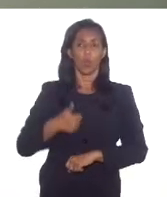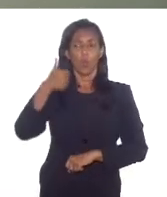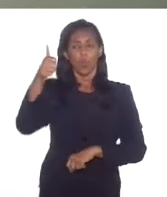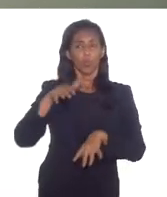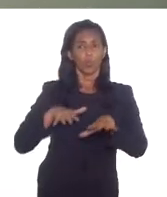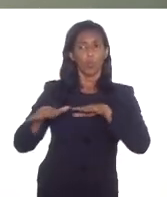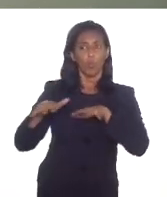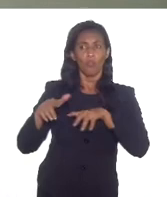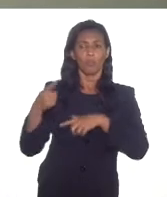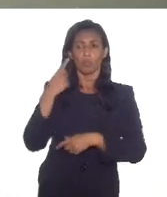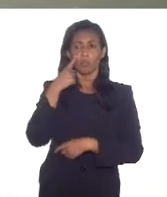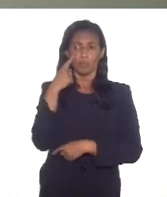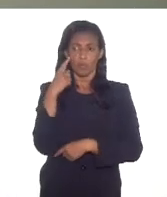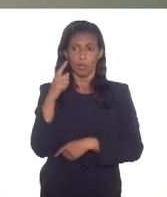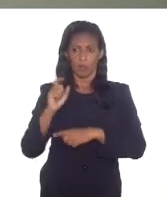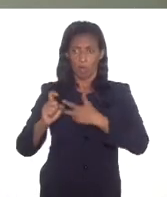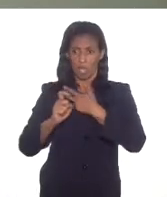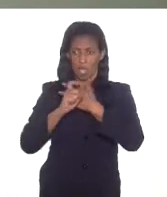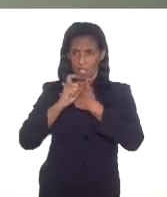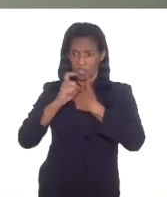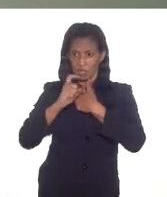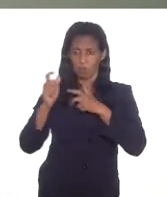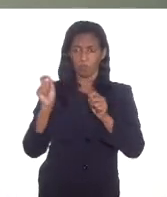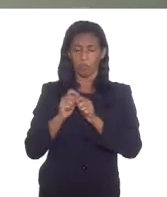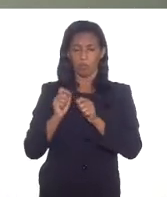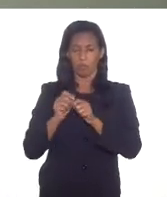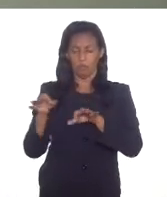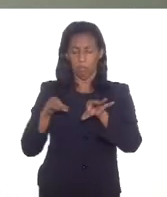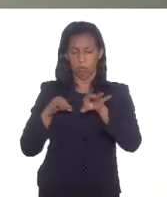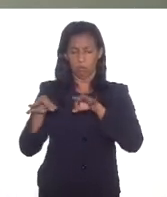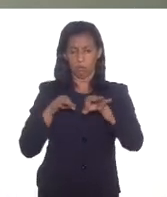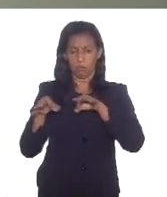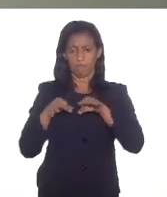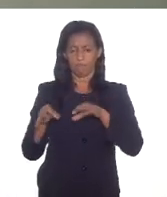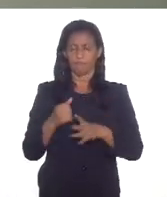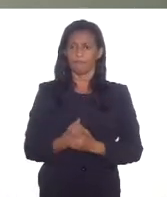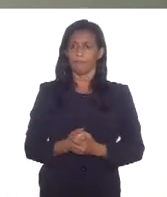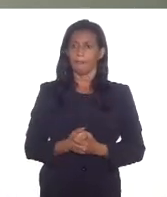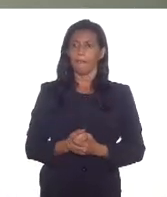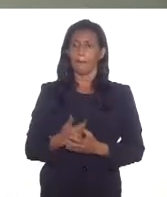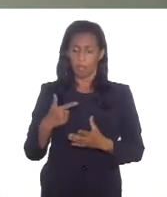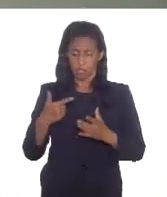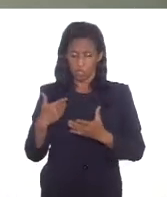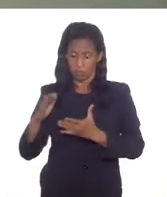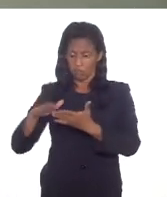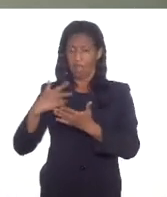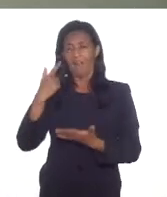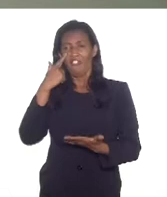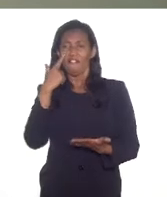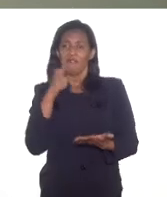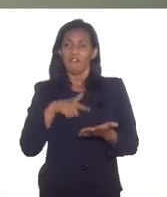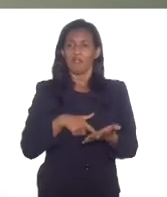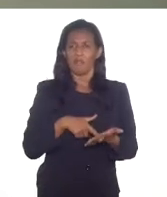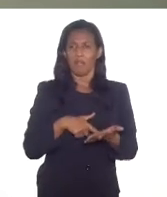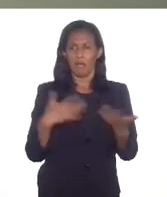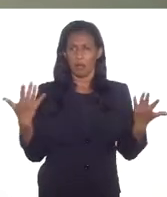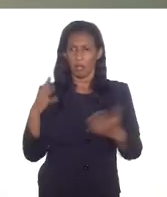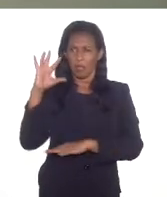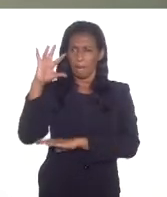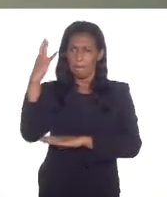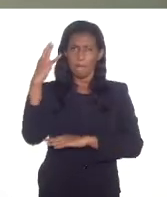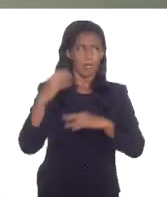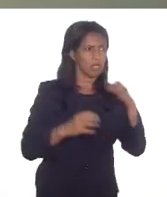que eu vi o Executivo fazer foi mandar o projeto de lei de redução da alíquota do QAV. Agora, tem uma questão ambiental,